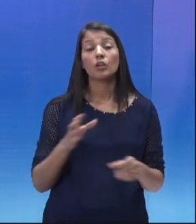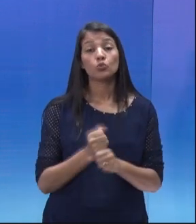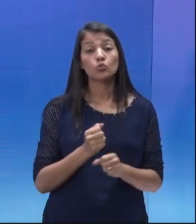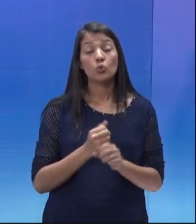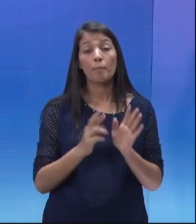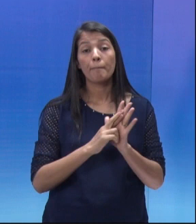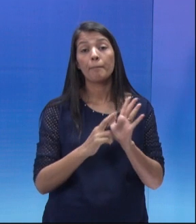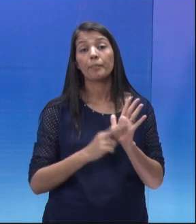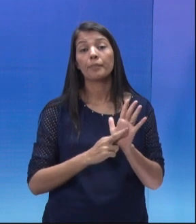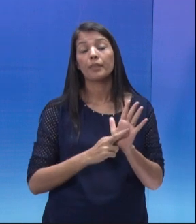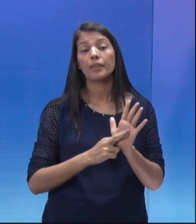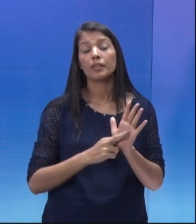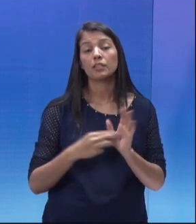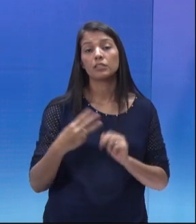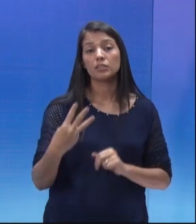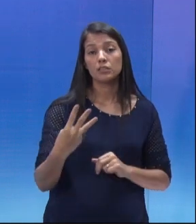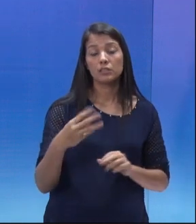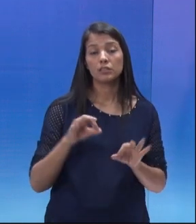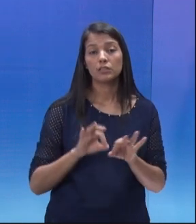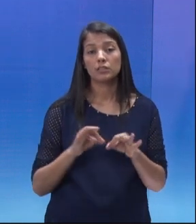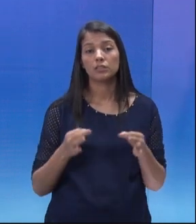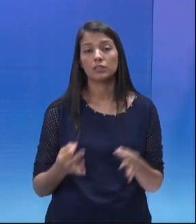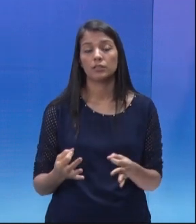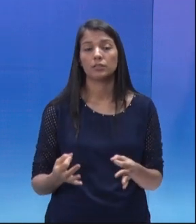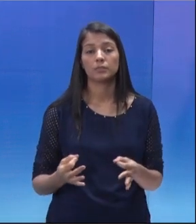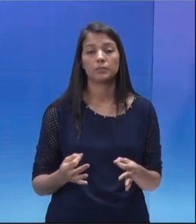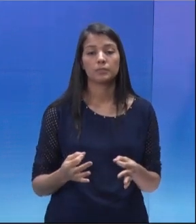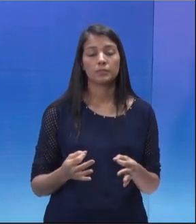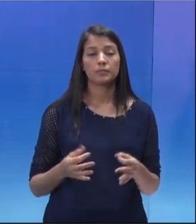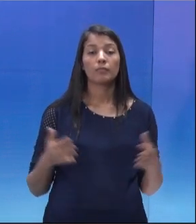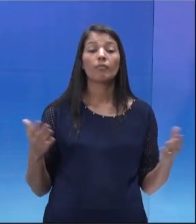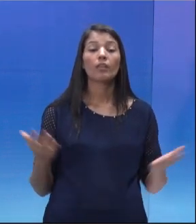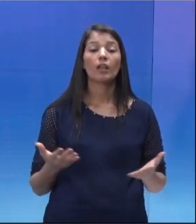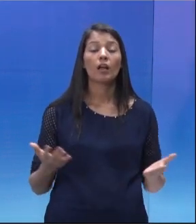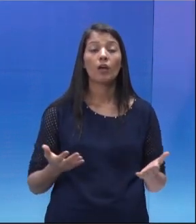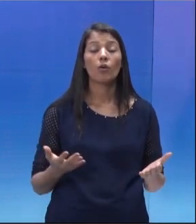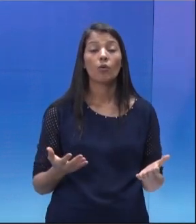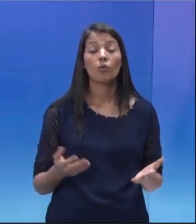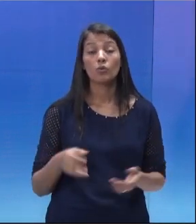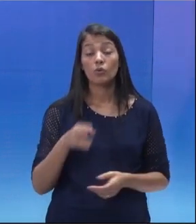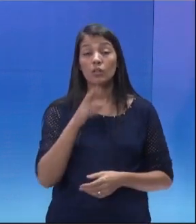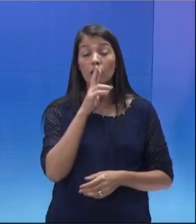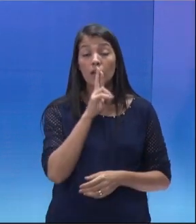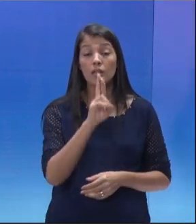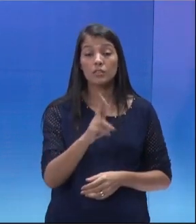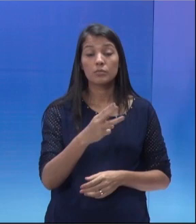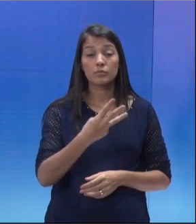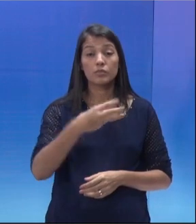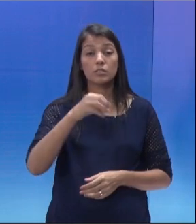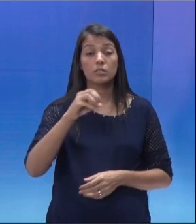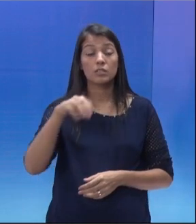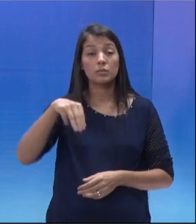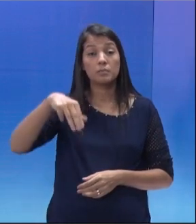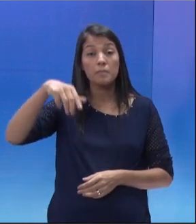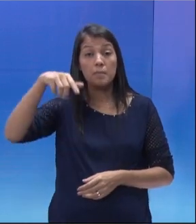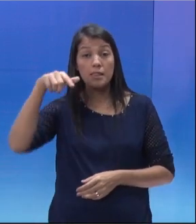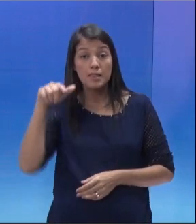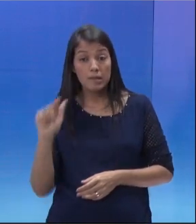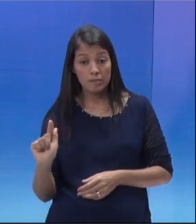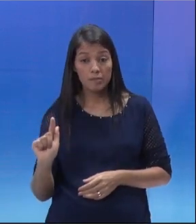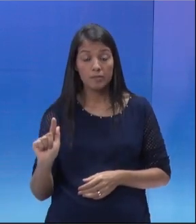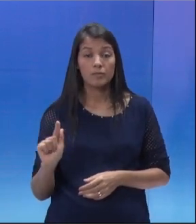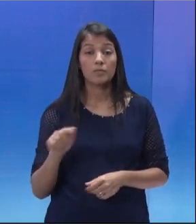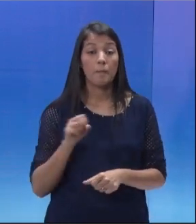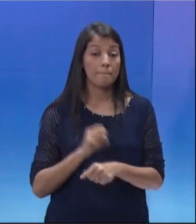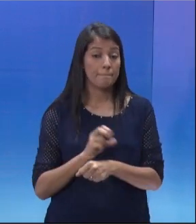a um consumo de 300 miligramas. Agora que nós temos em mãos os dados de consumo e os dados